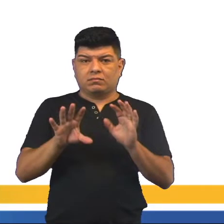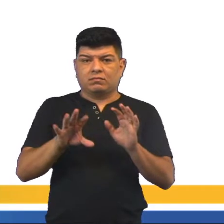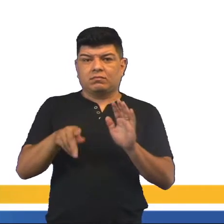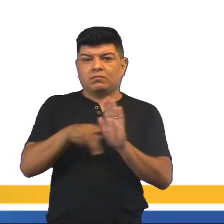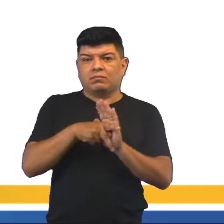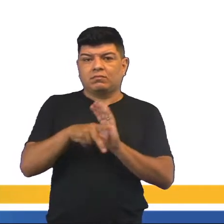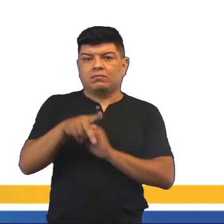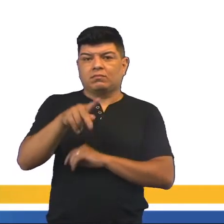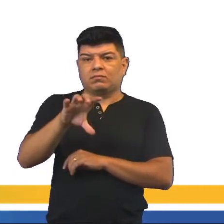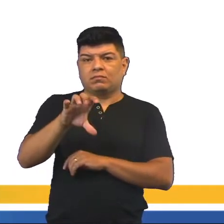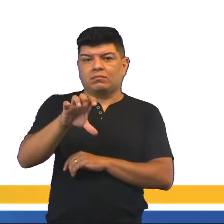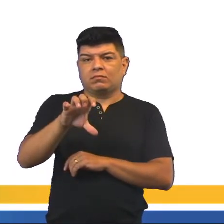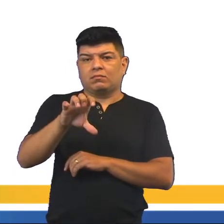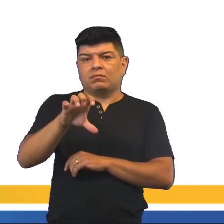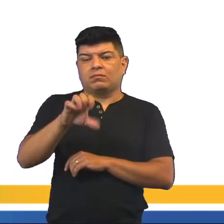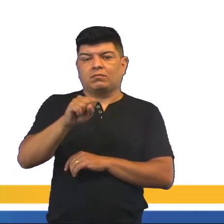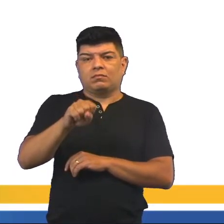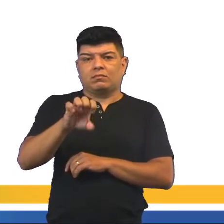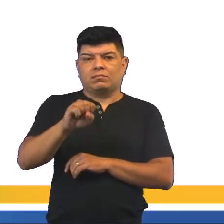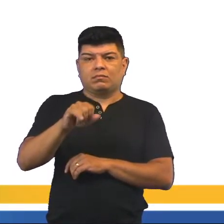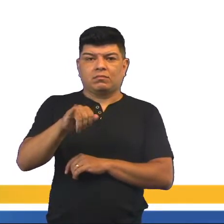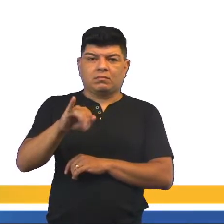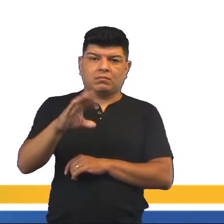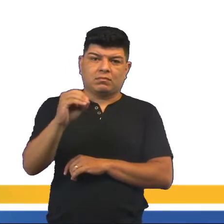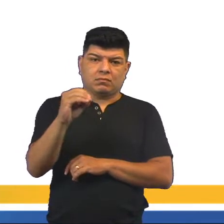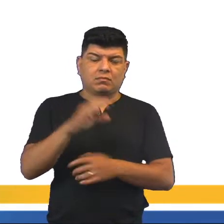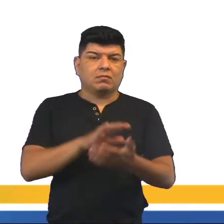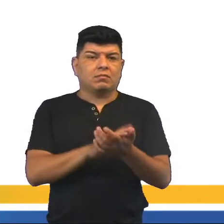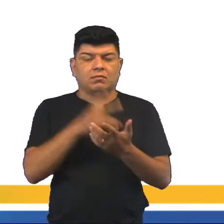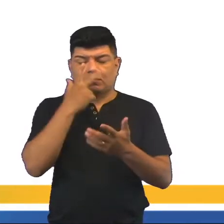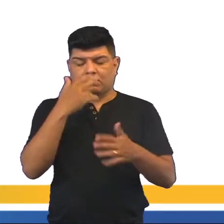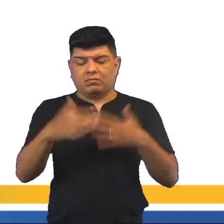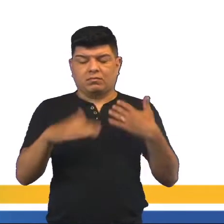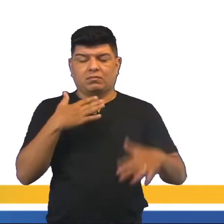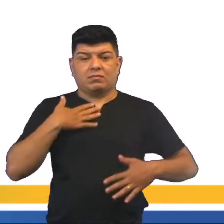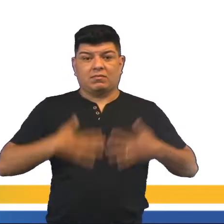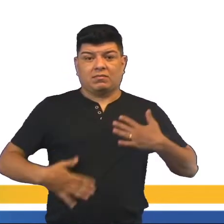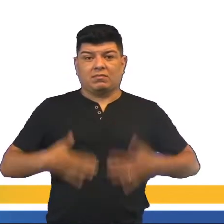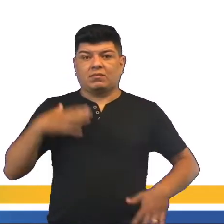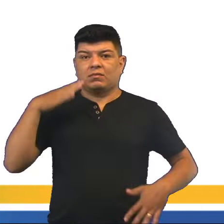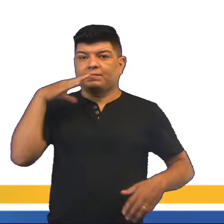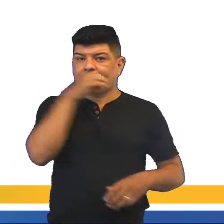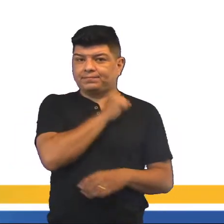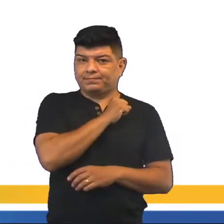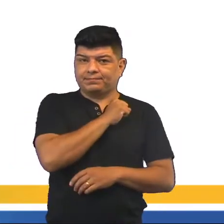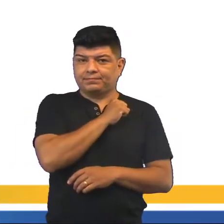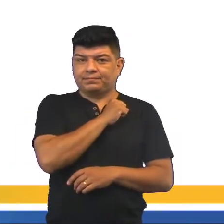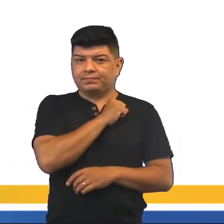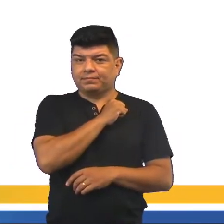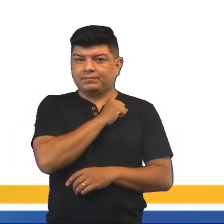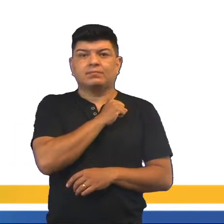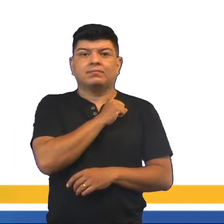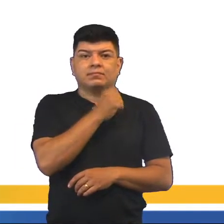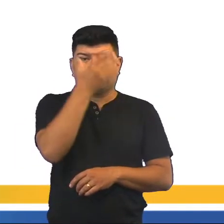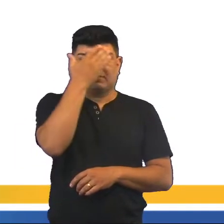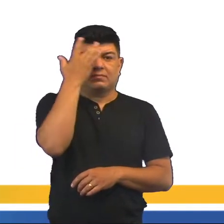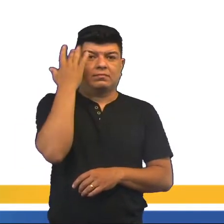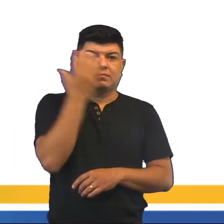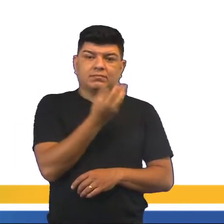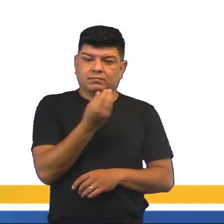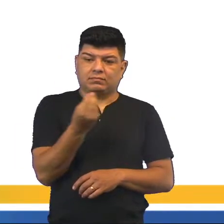Paracelsus usou o termo Coreia para descrever os movimentos físicos rápidos, né? Dos